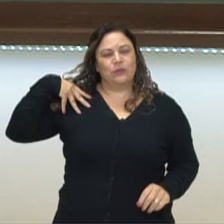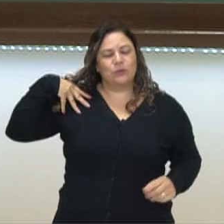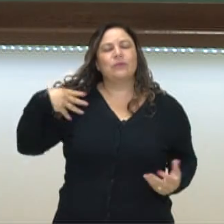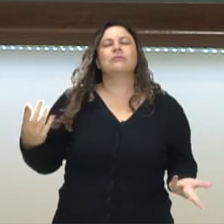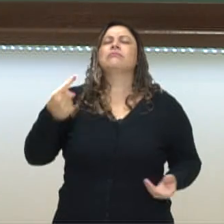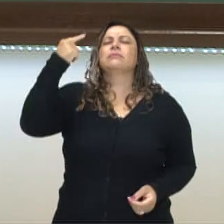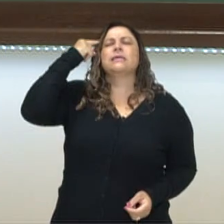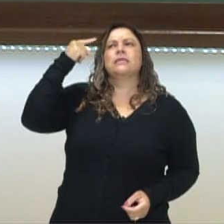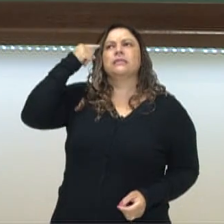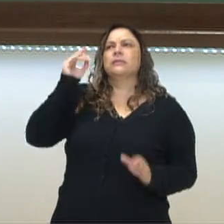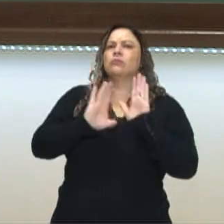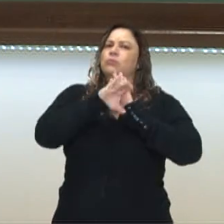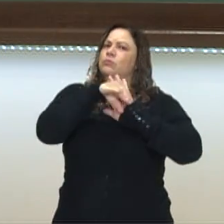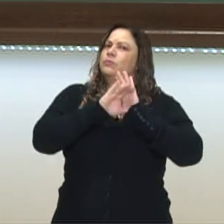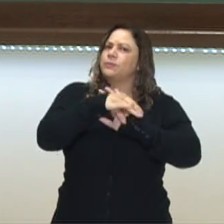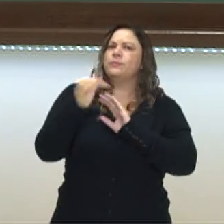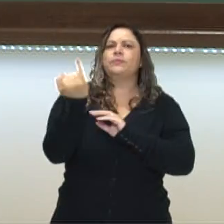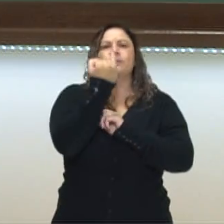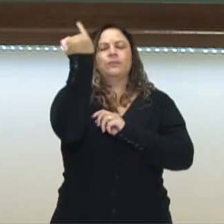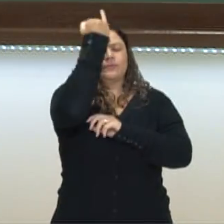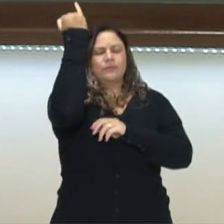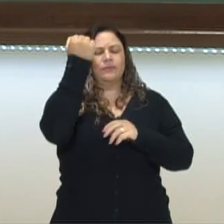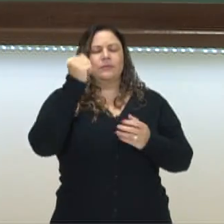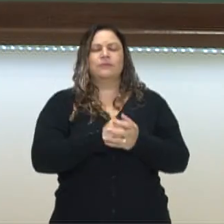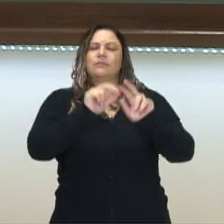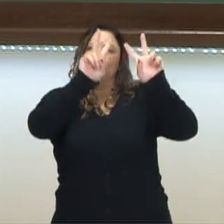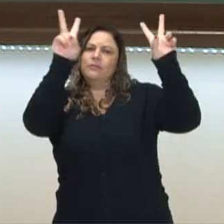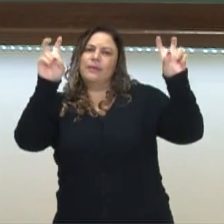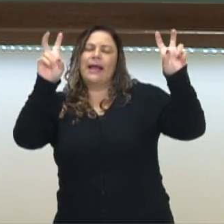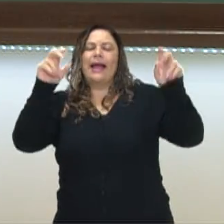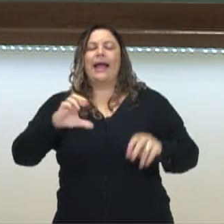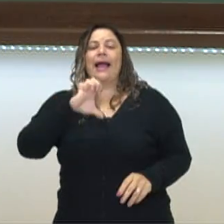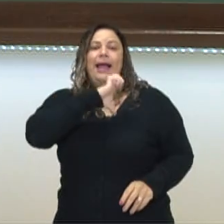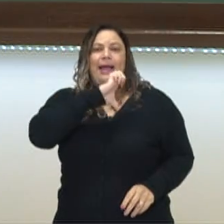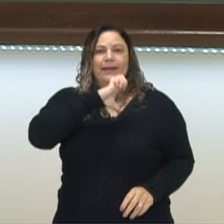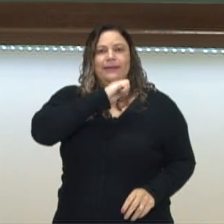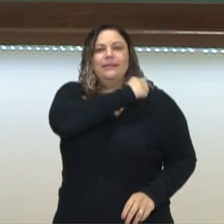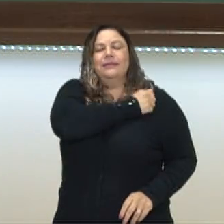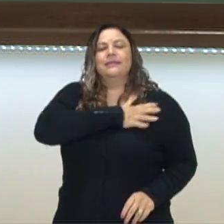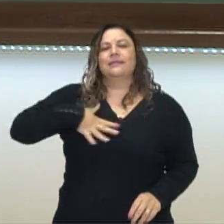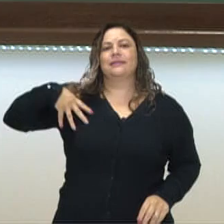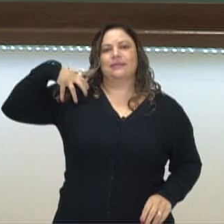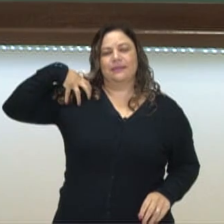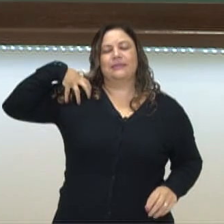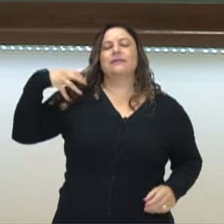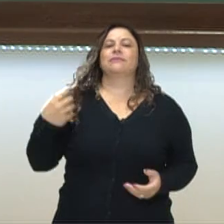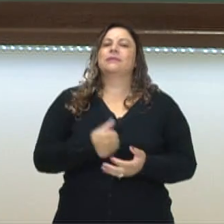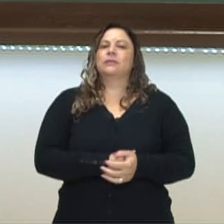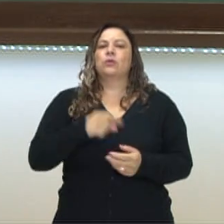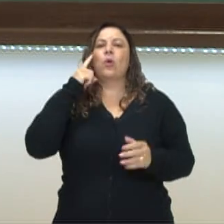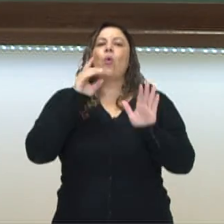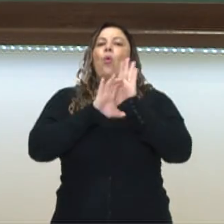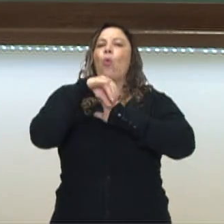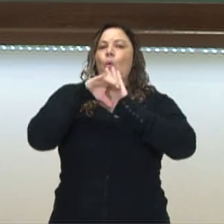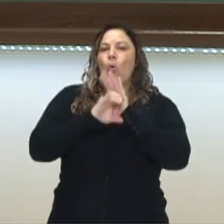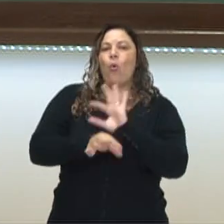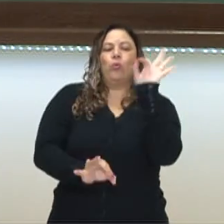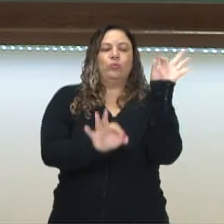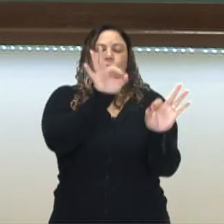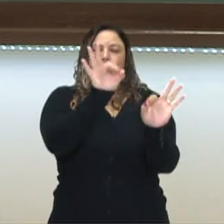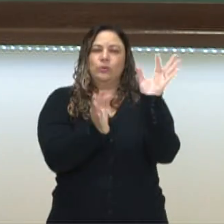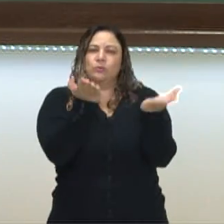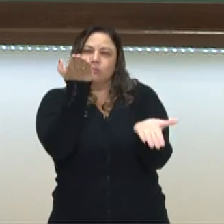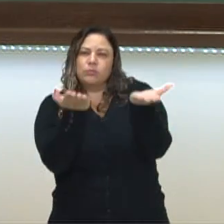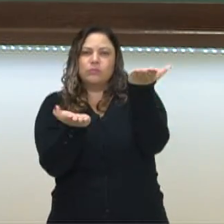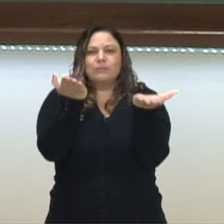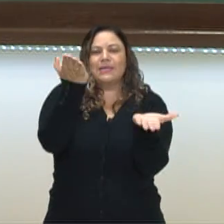conceitos importantes da ética de Aristóteles, como o conceito da justa medida, da